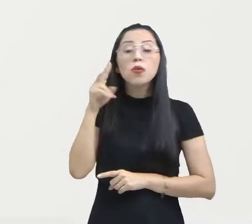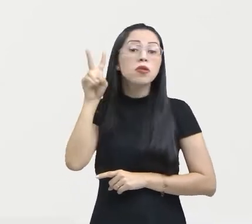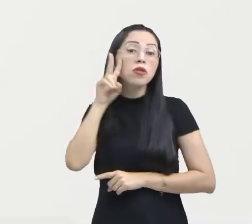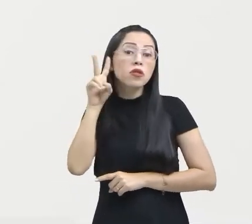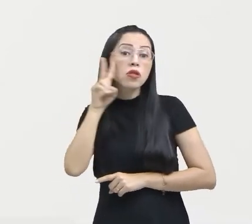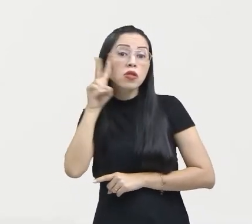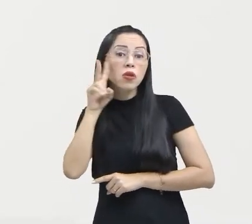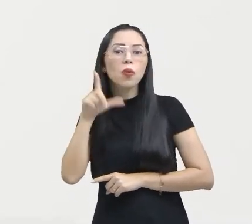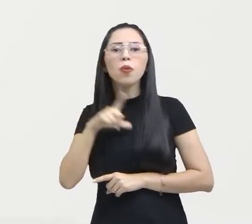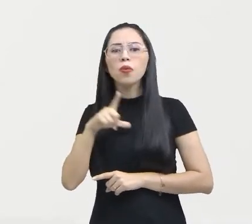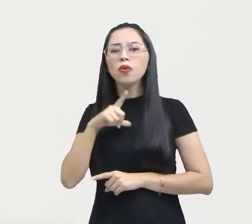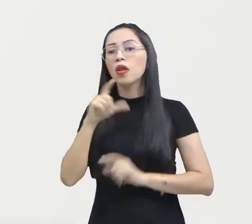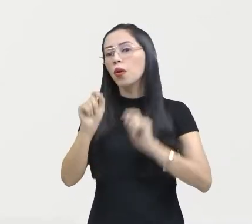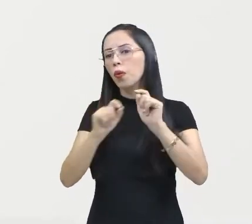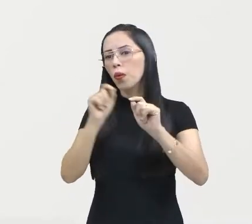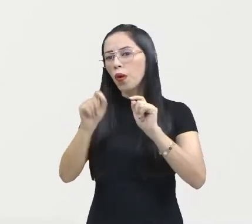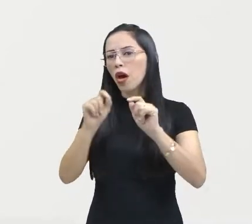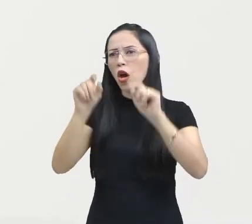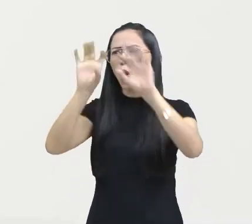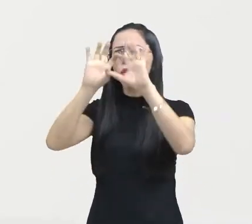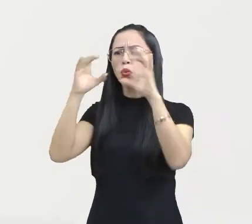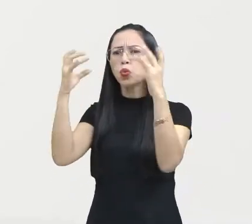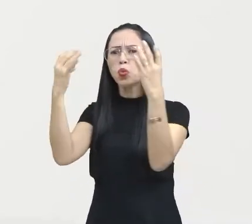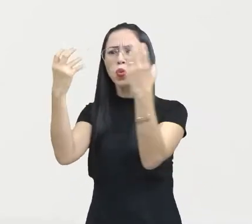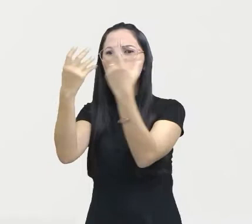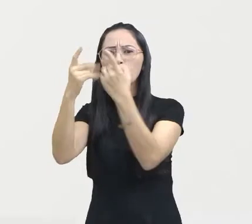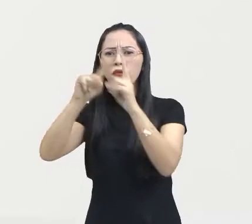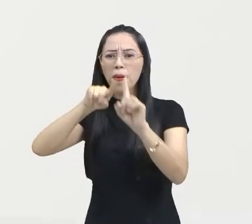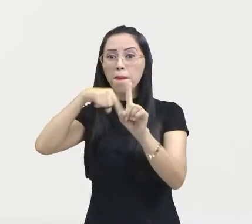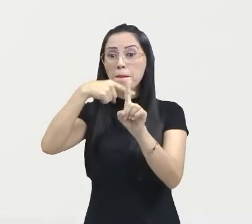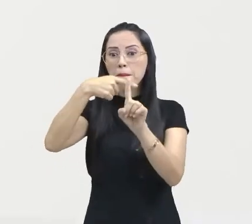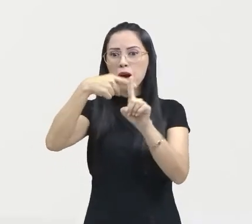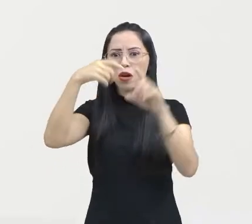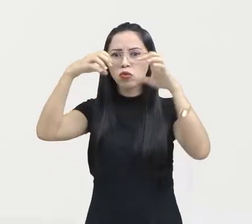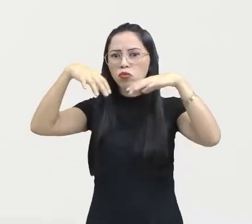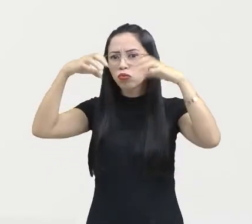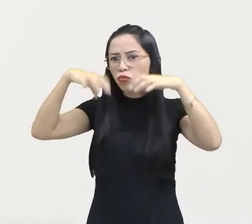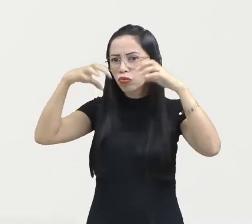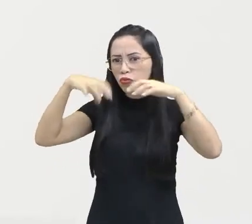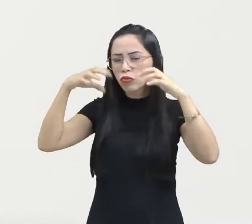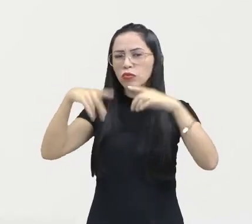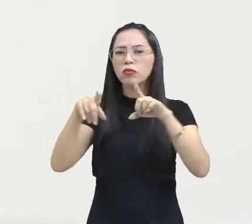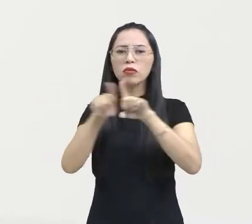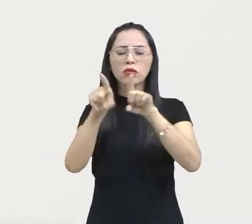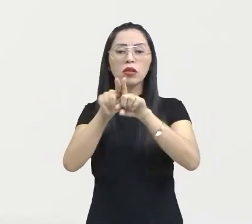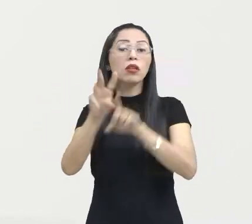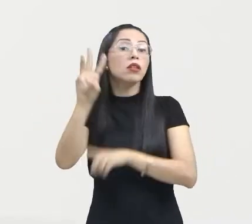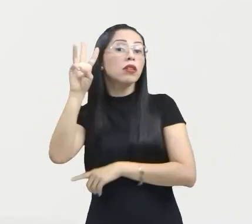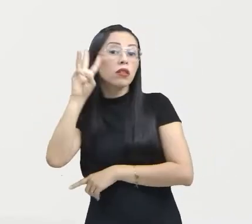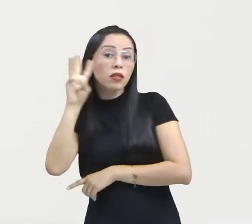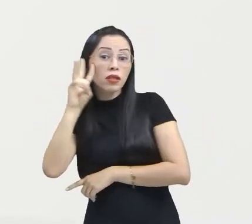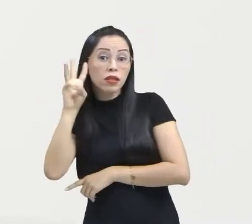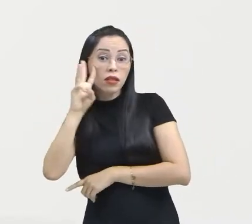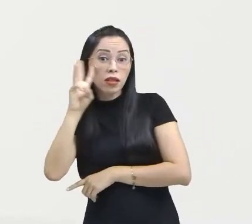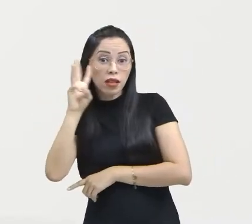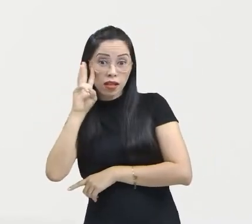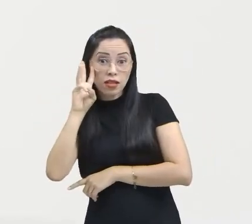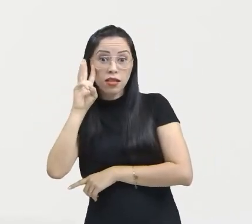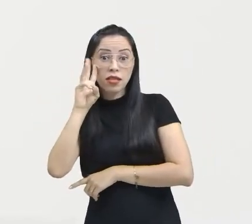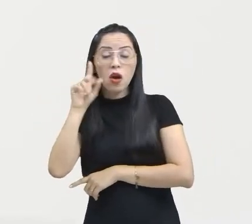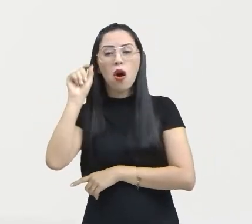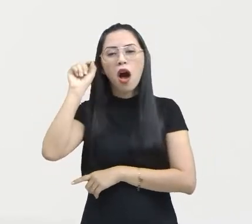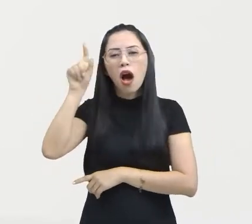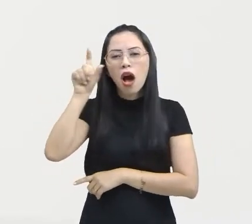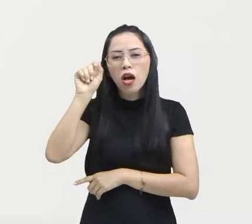quê? Nuvens com previsão de chuva. Na terça-feira, a temperatura mínima é